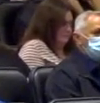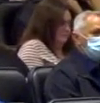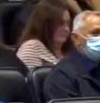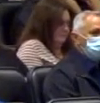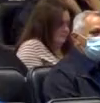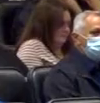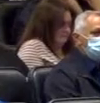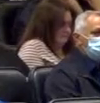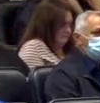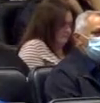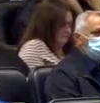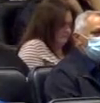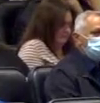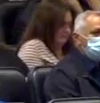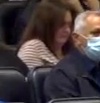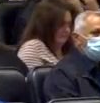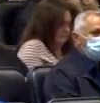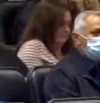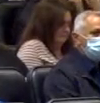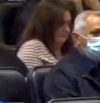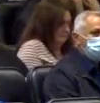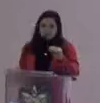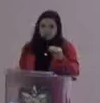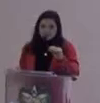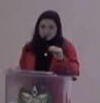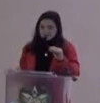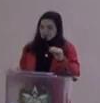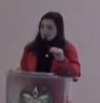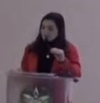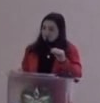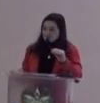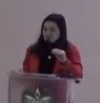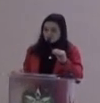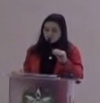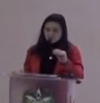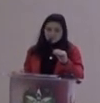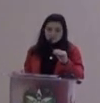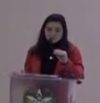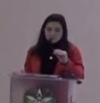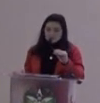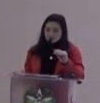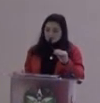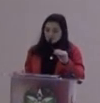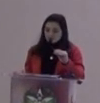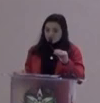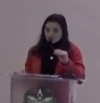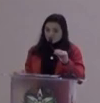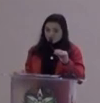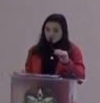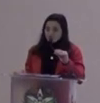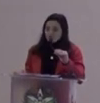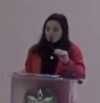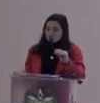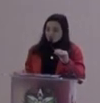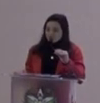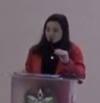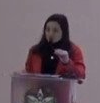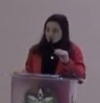possibilidade para perguntas a gente então agradece a participação e presença de todas as pessoas durante a manhã de hoje